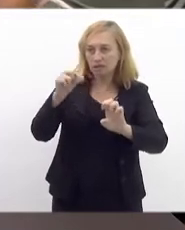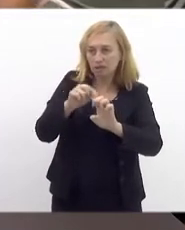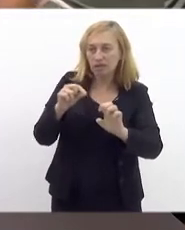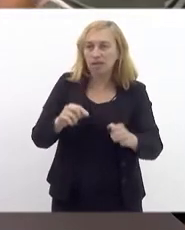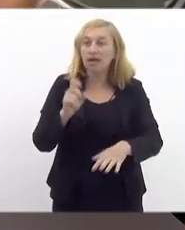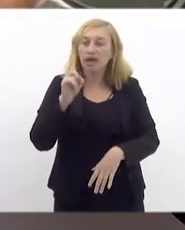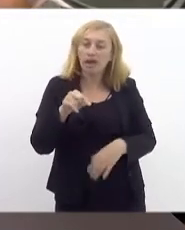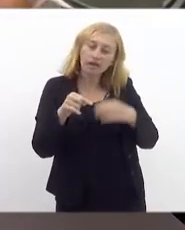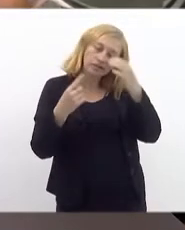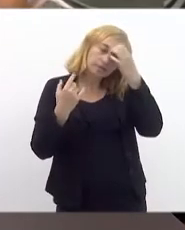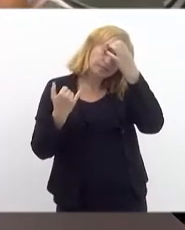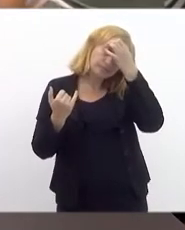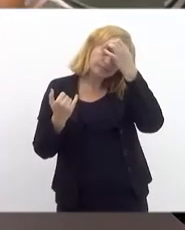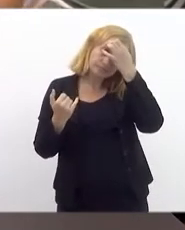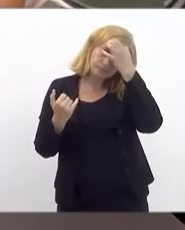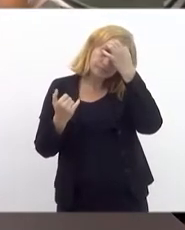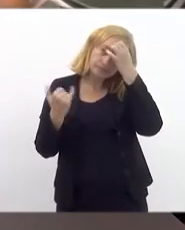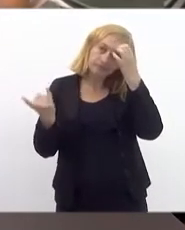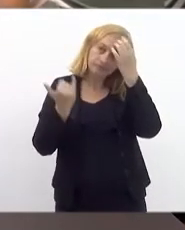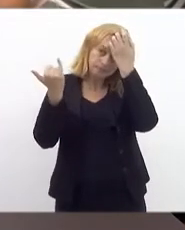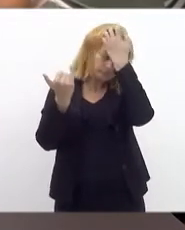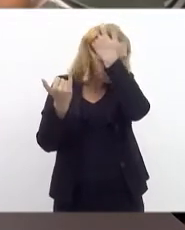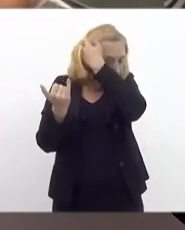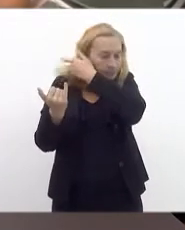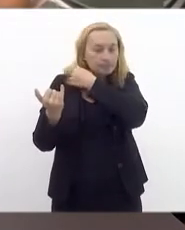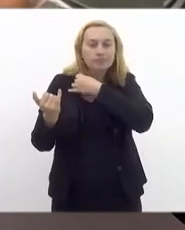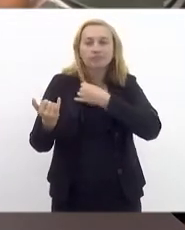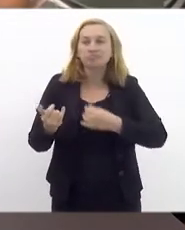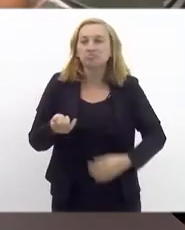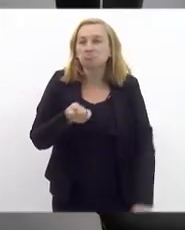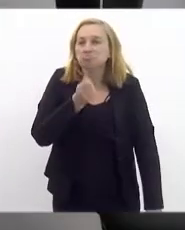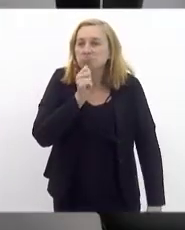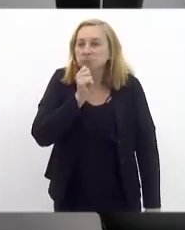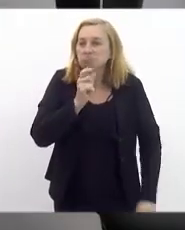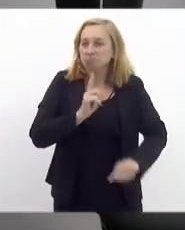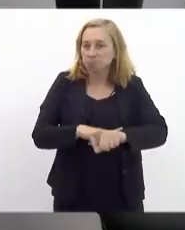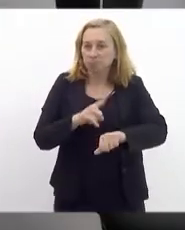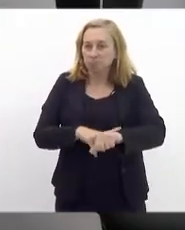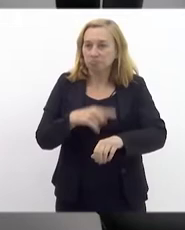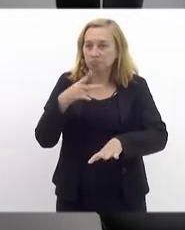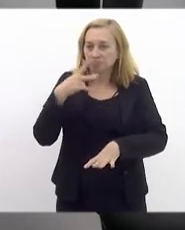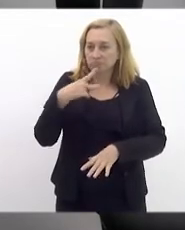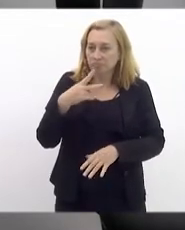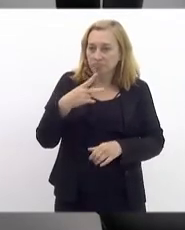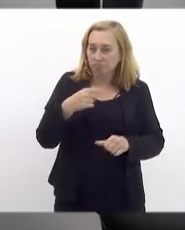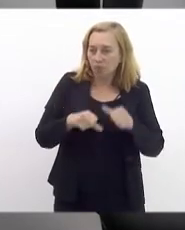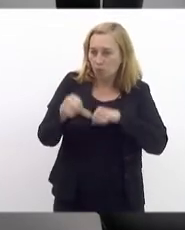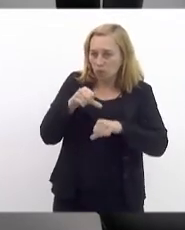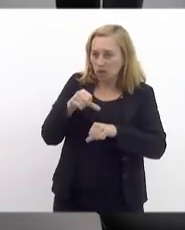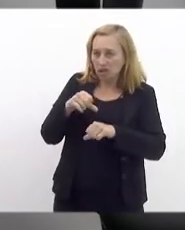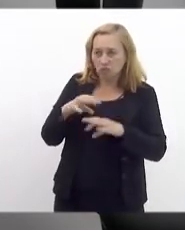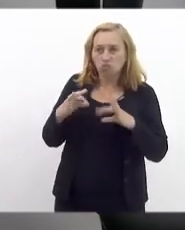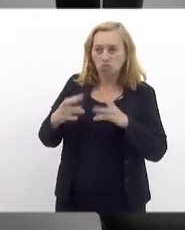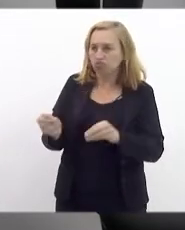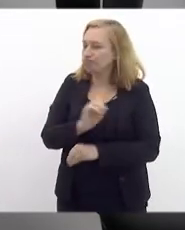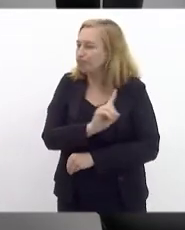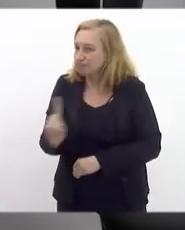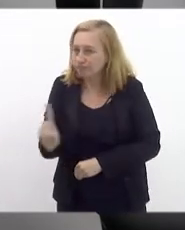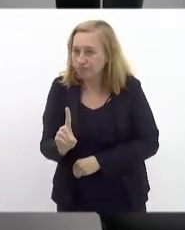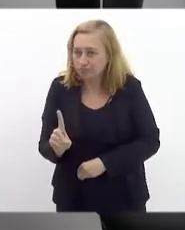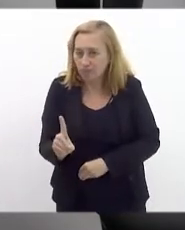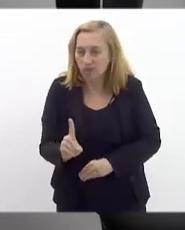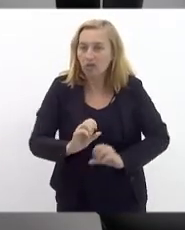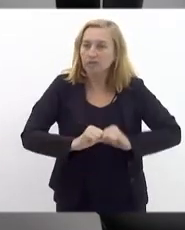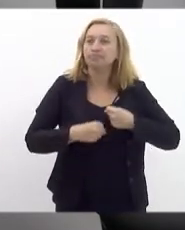esse é um ponto importante. E em nenhum momento eu vou fazer nenhuma colocação em contrário a isso. Eu acho que, inclusive, vou